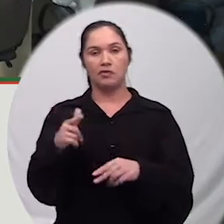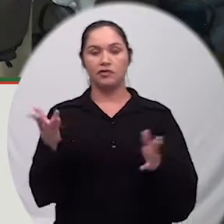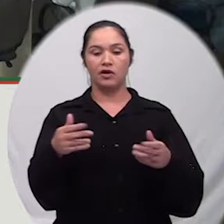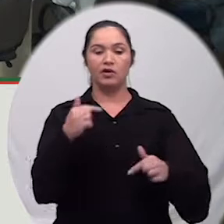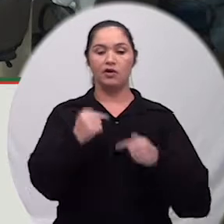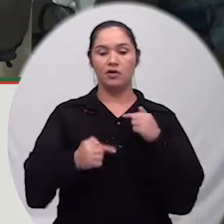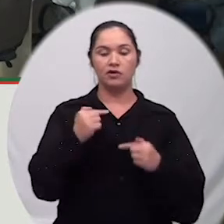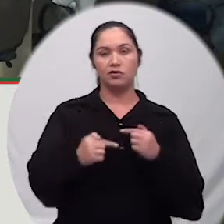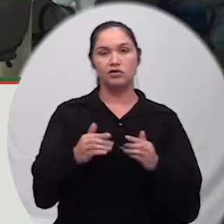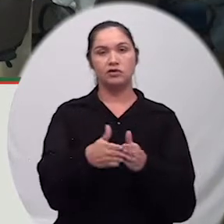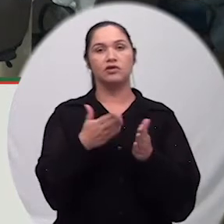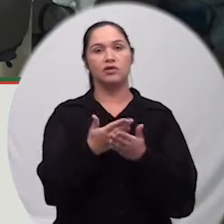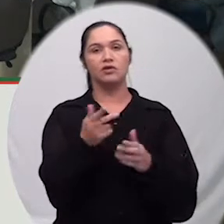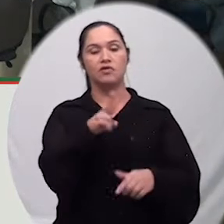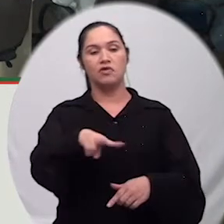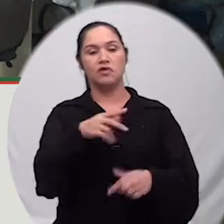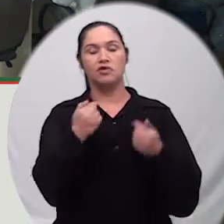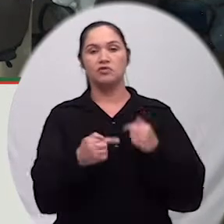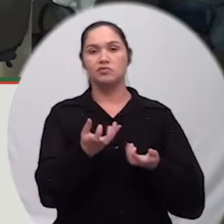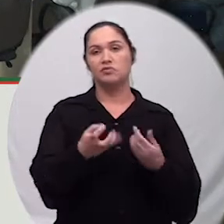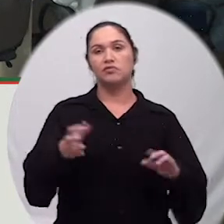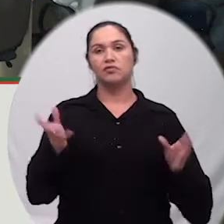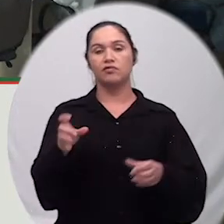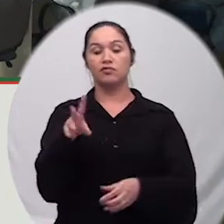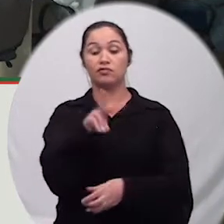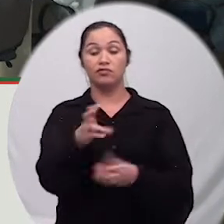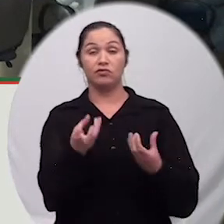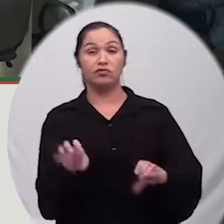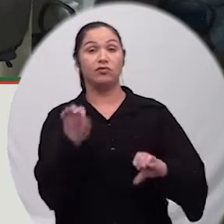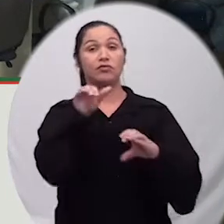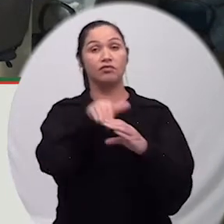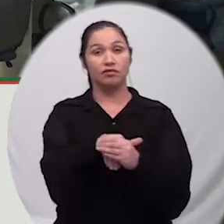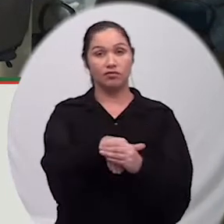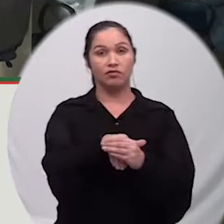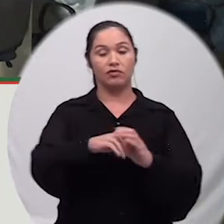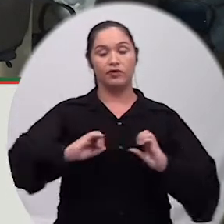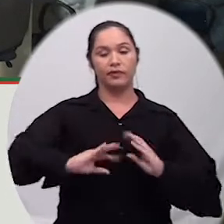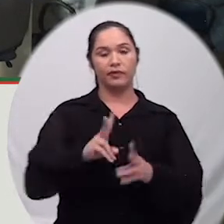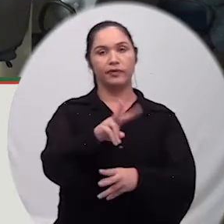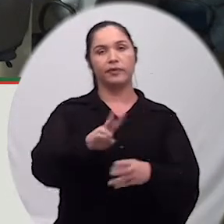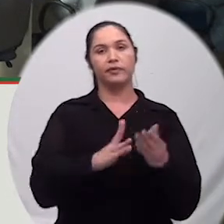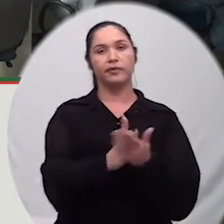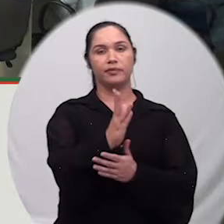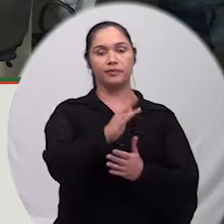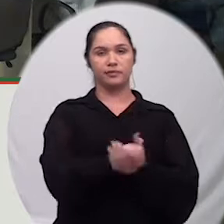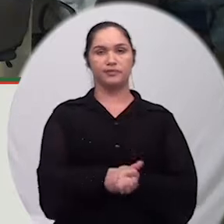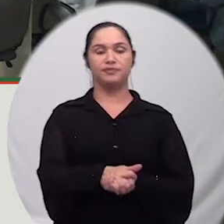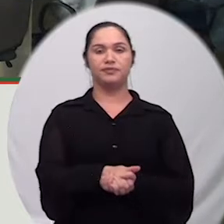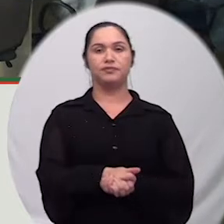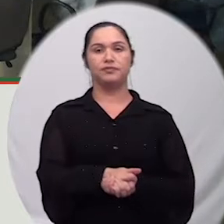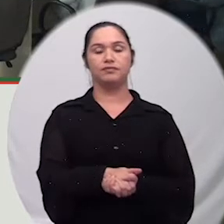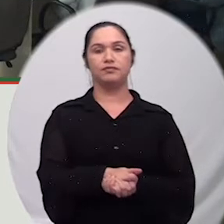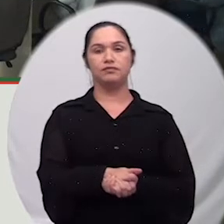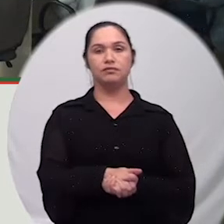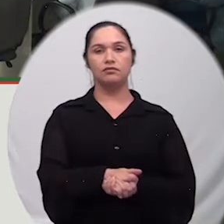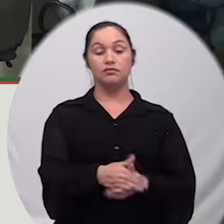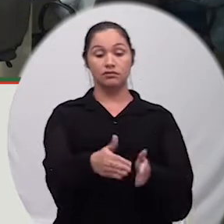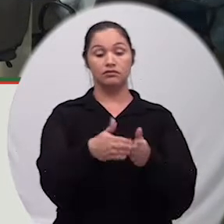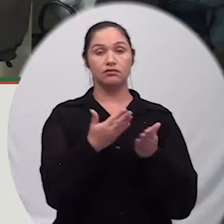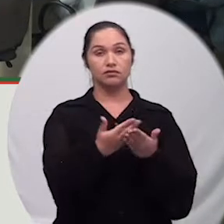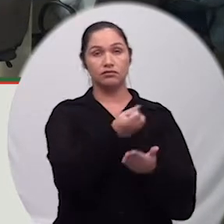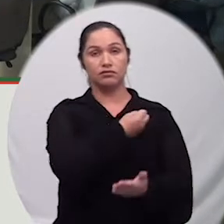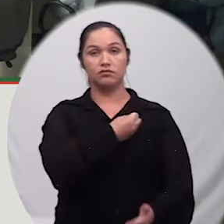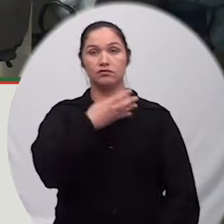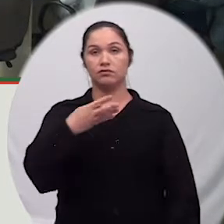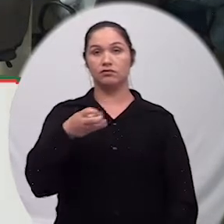discutir, está em votação. Os contrários se manifestam, favoráveis permaneçam como estão. Aprovado por unanimidade. Requerimento